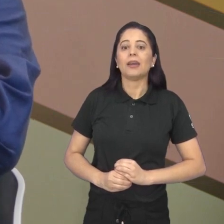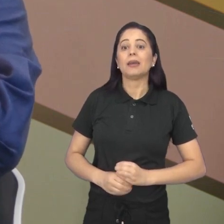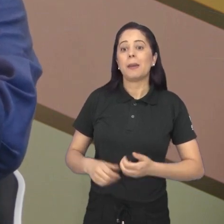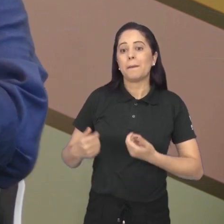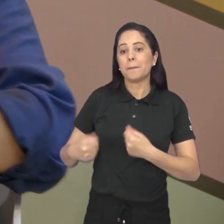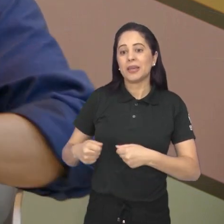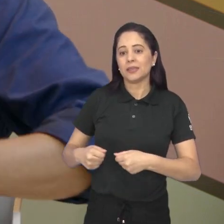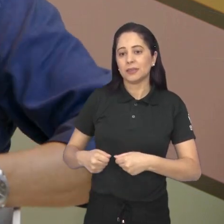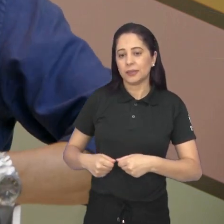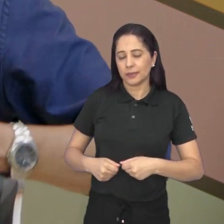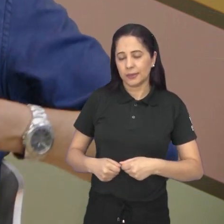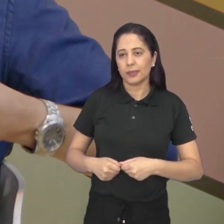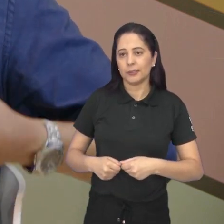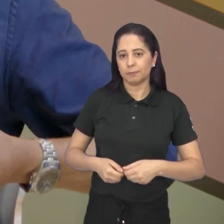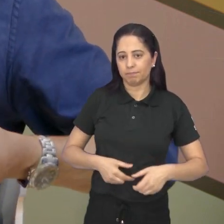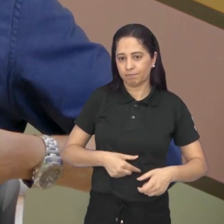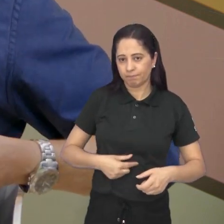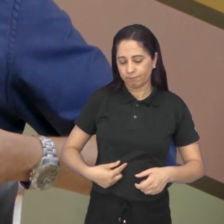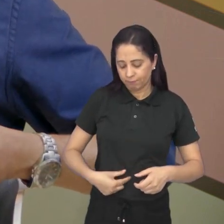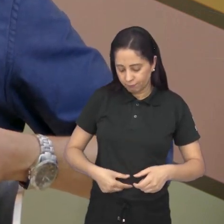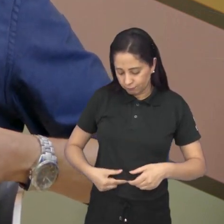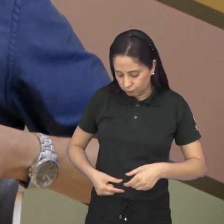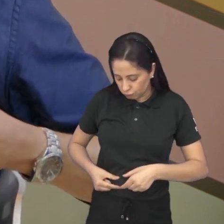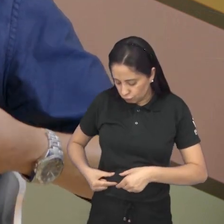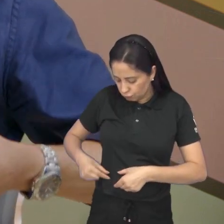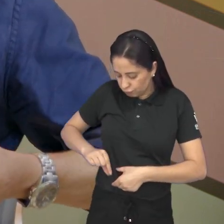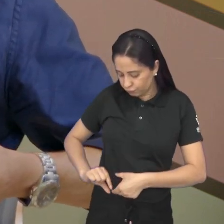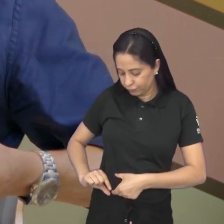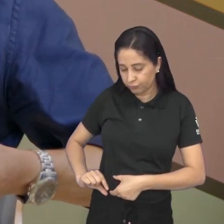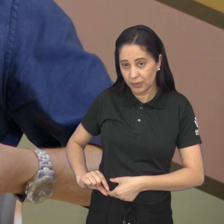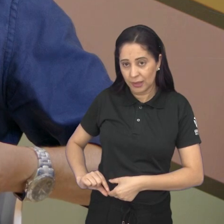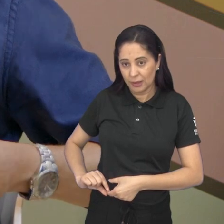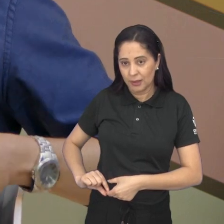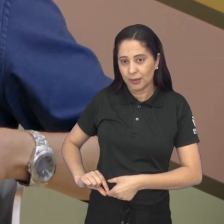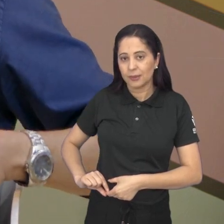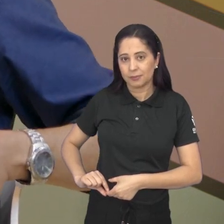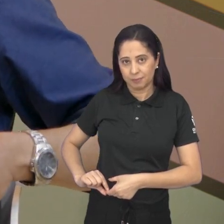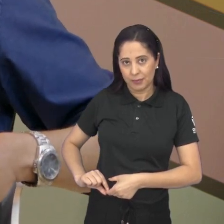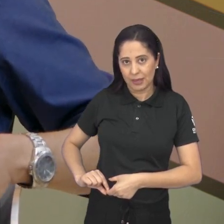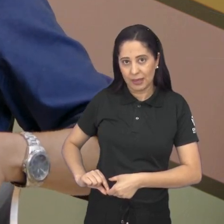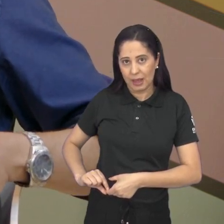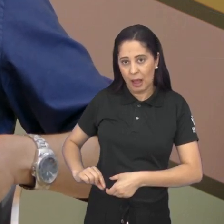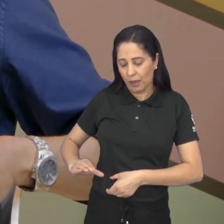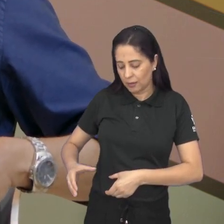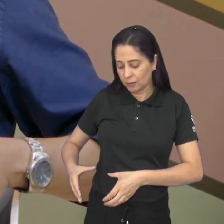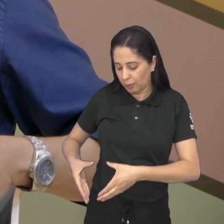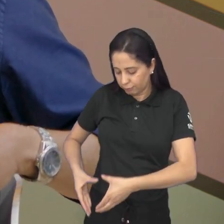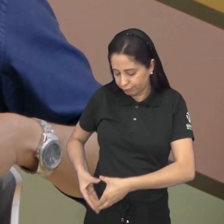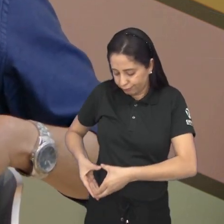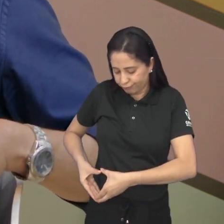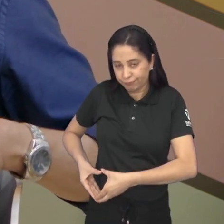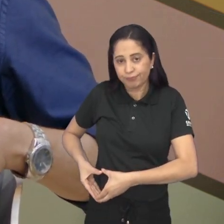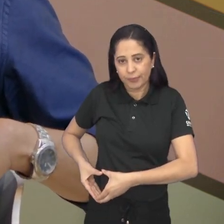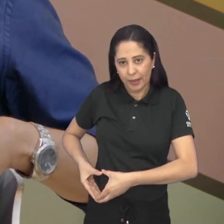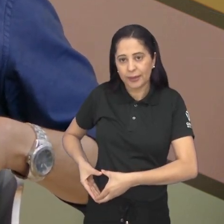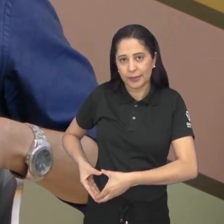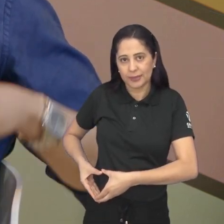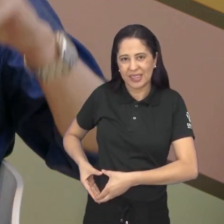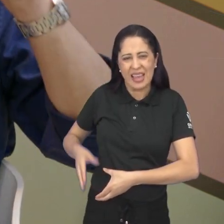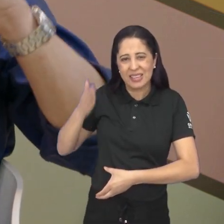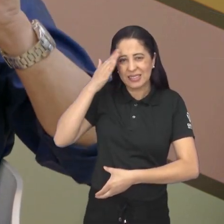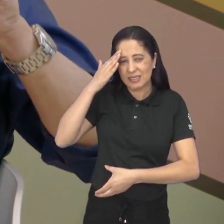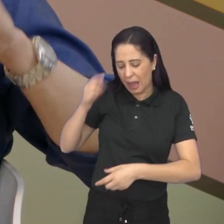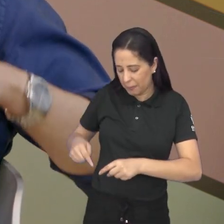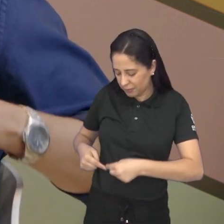primária, às vezes você tem que derivar o intestino para fora da cavidade abdominal, junto da parede abdominal. Então é o que o pessoal chama